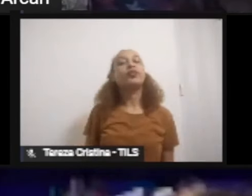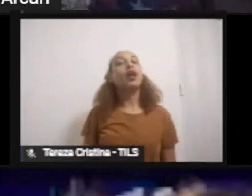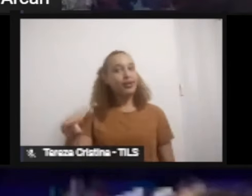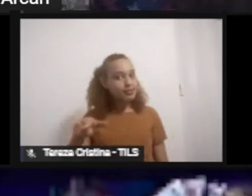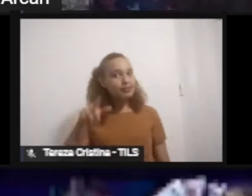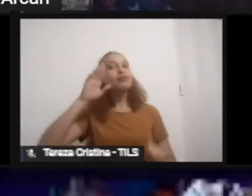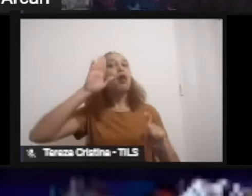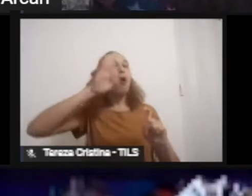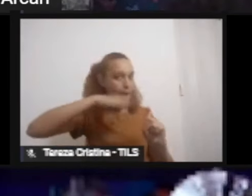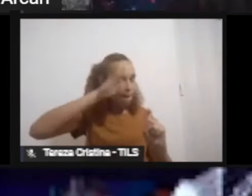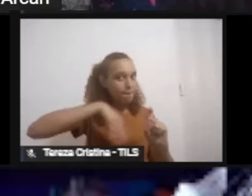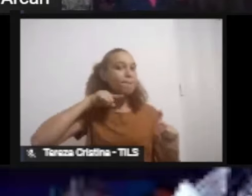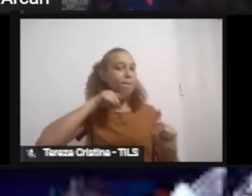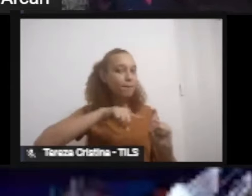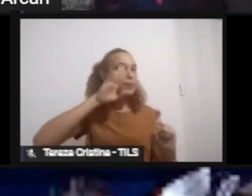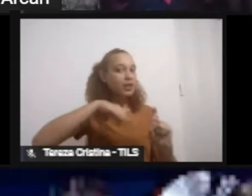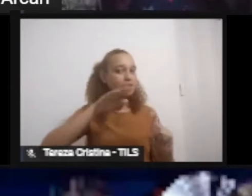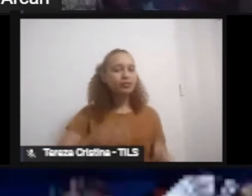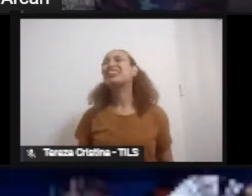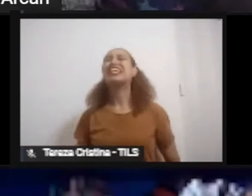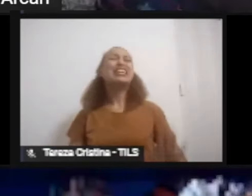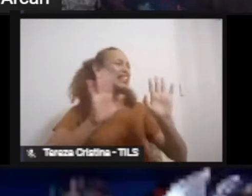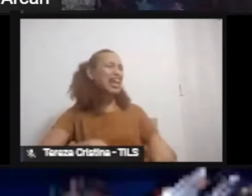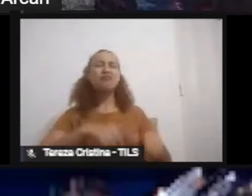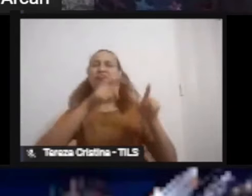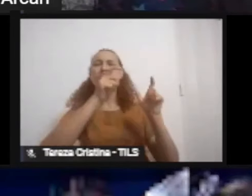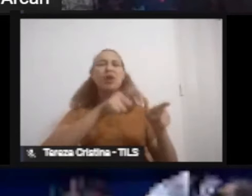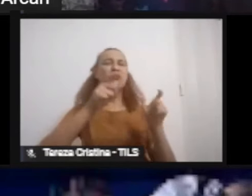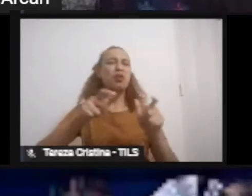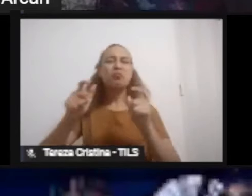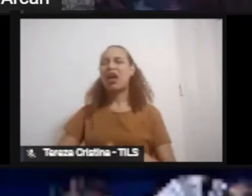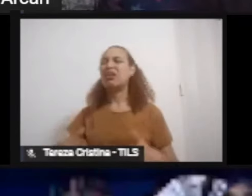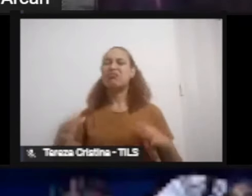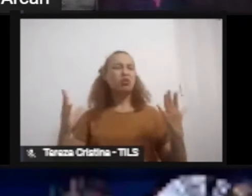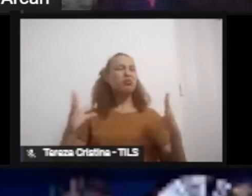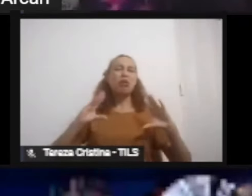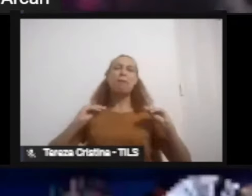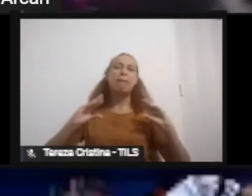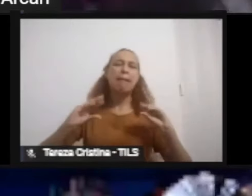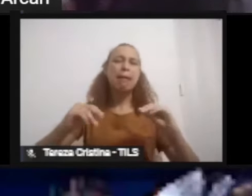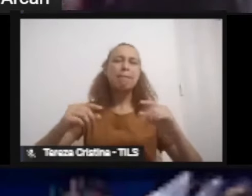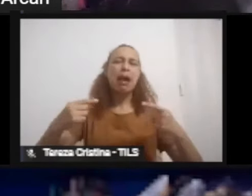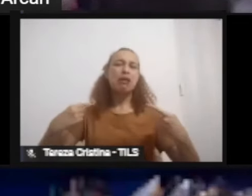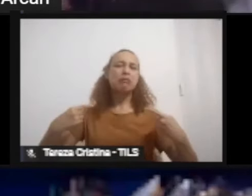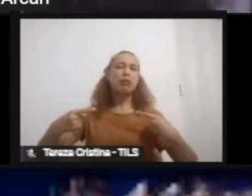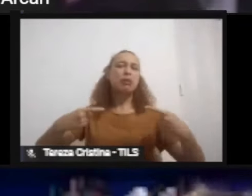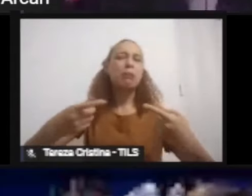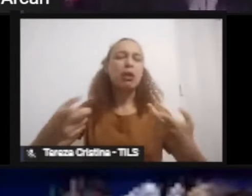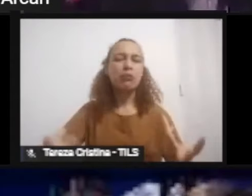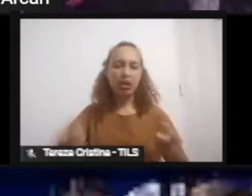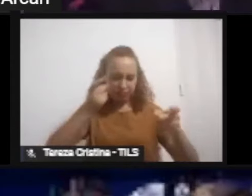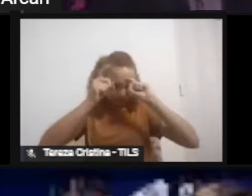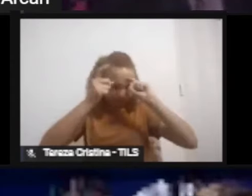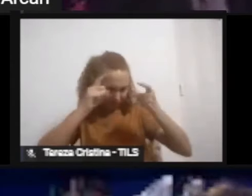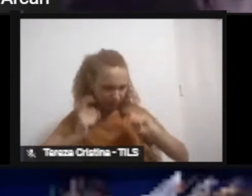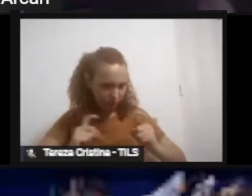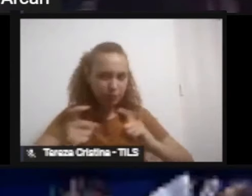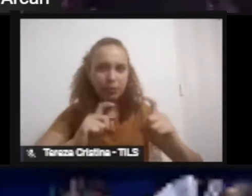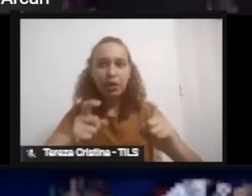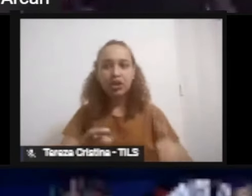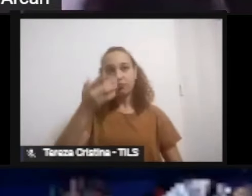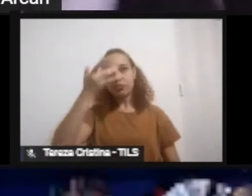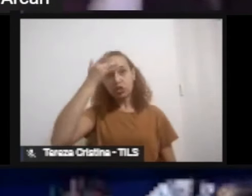precisa desconstruir. Em muitos lugares, em muitas discussões, né? As pessoas, elas balizam pela sua história e acham que